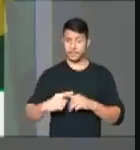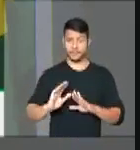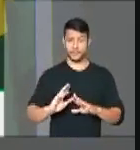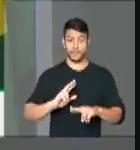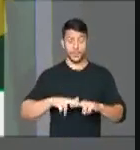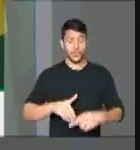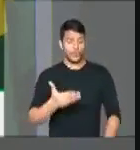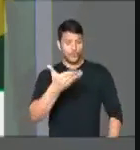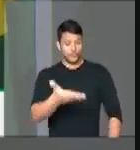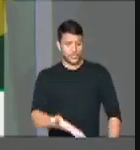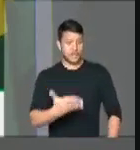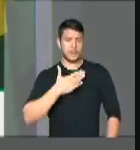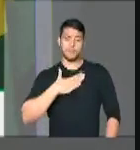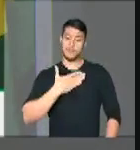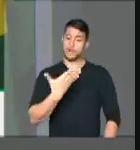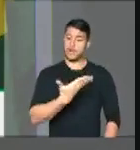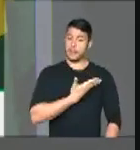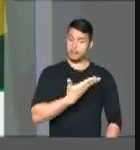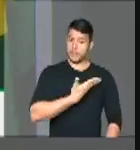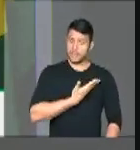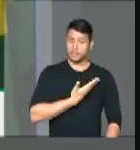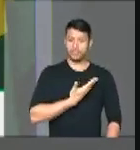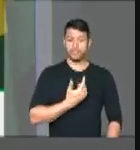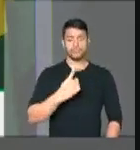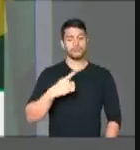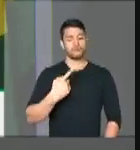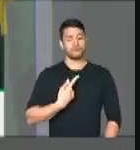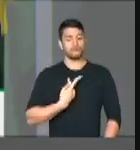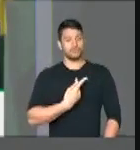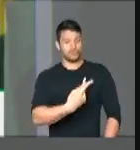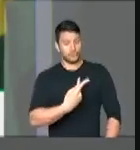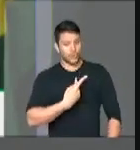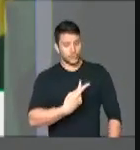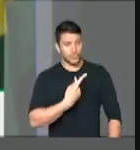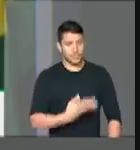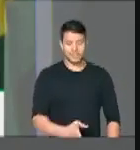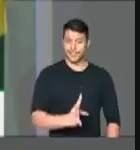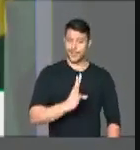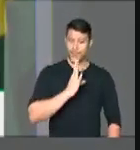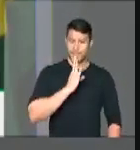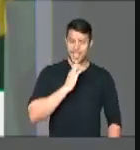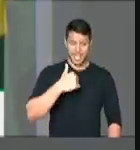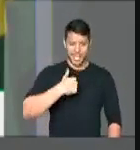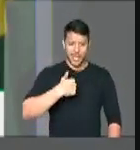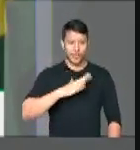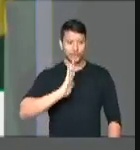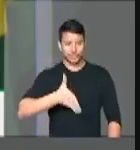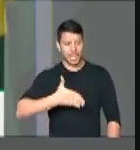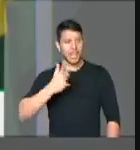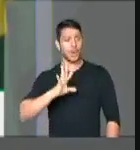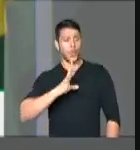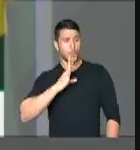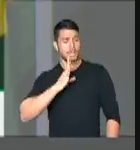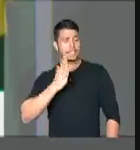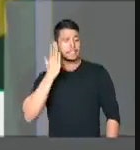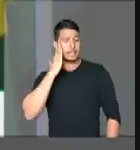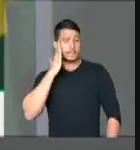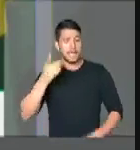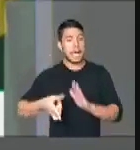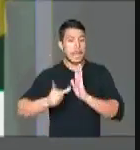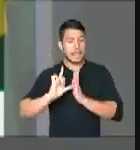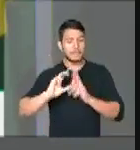tenho em você um amigo que eu conheci antes de você me conhecer, torcendo por você